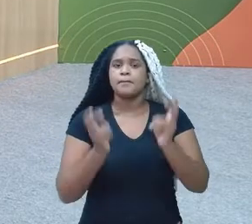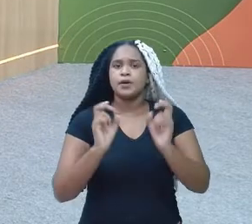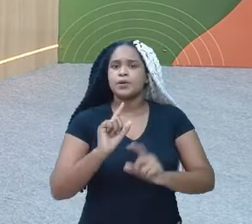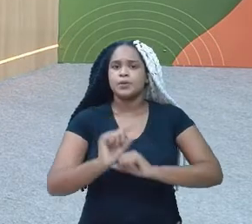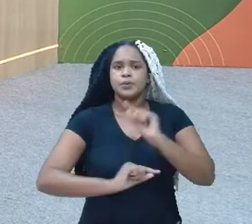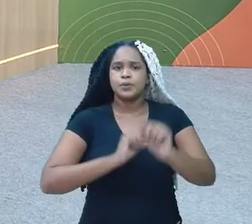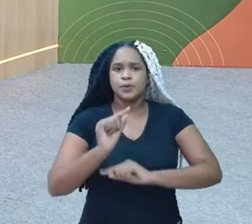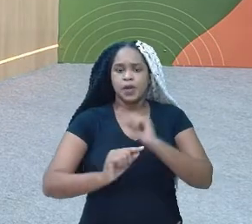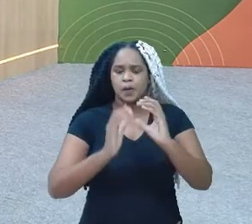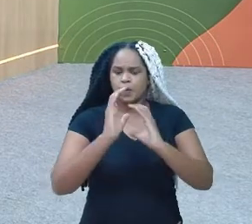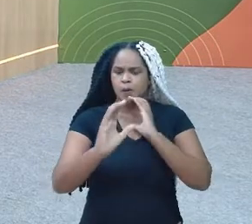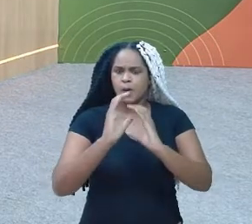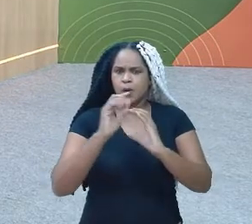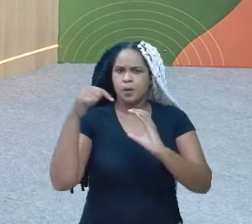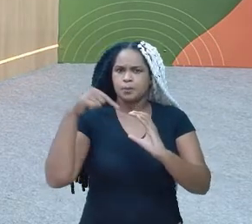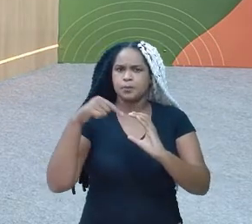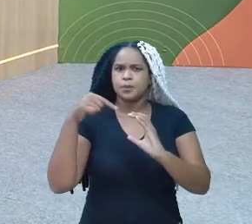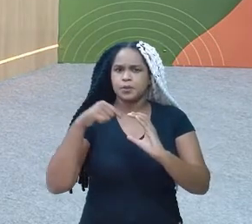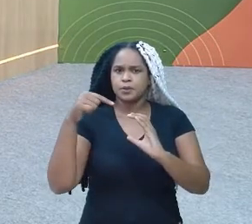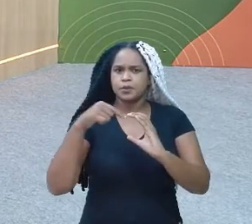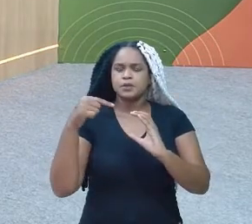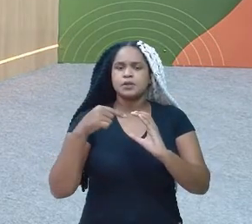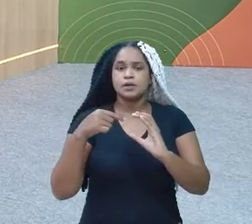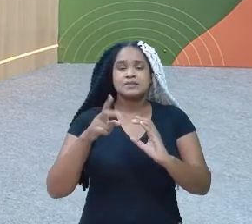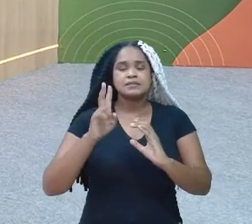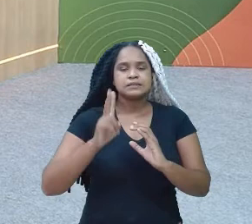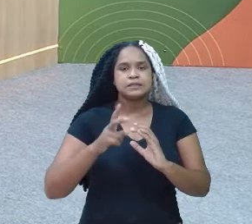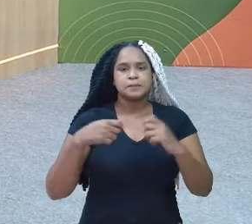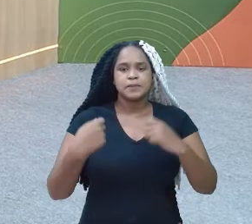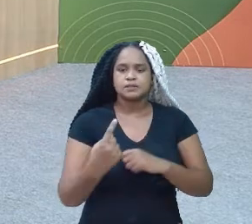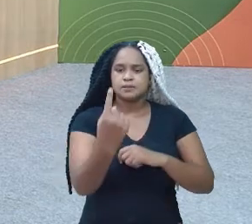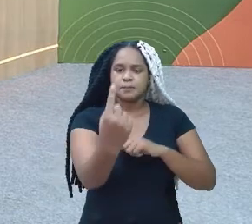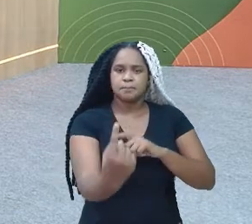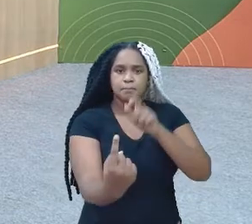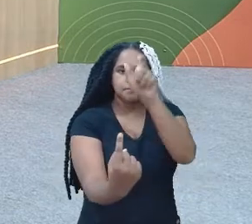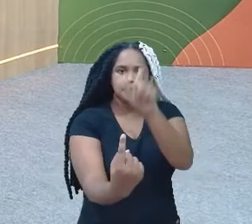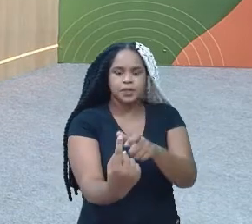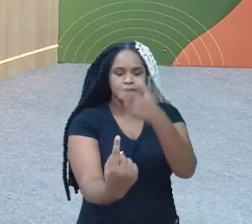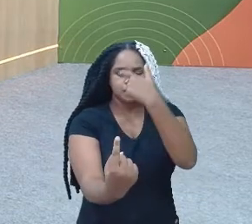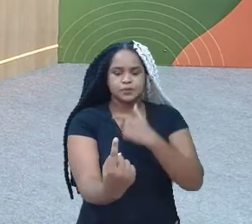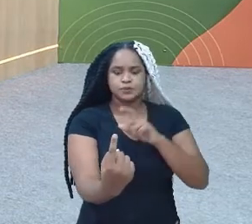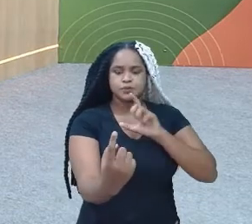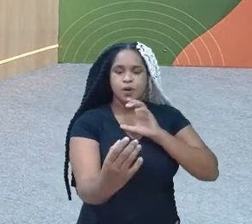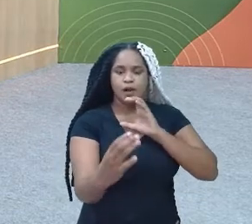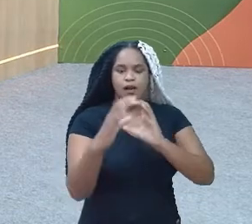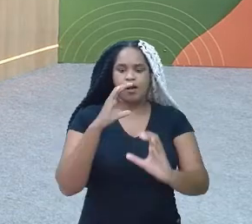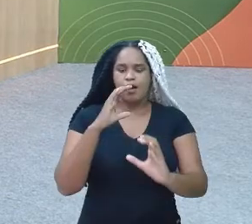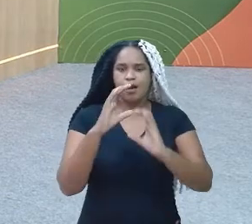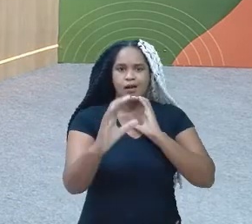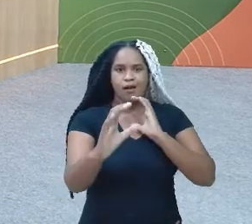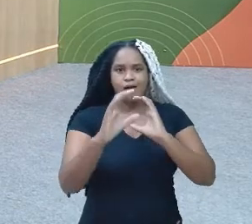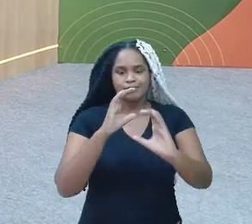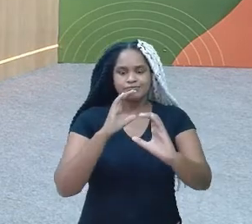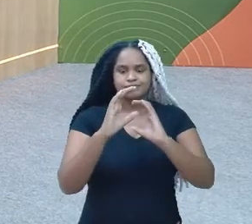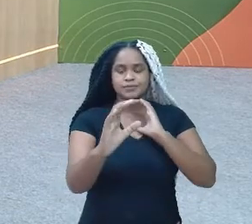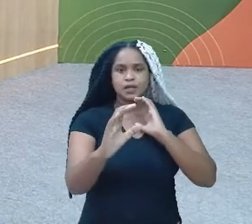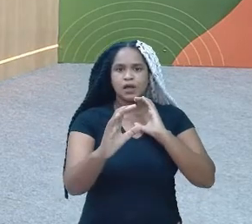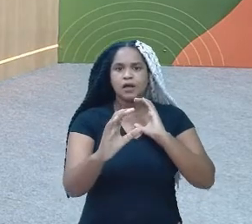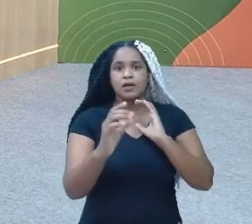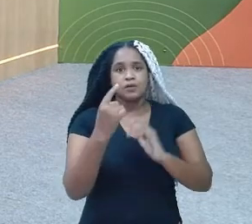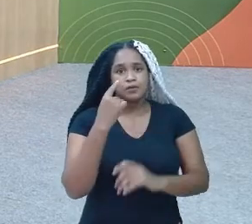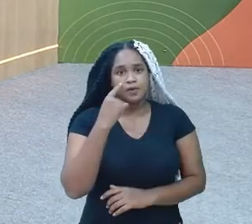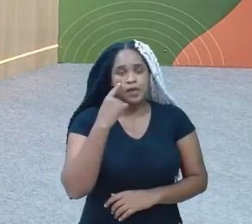comunicação é algo de mão dupla. Eu não posso garantir e acreditar que eu fiz